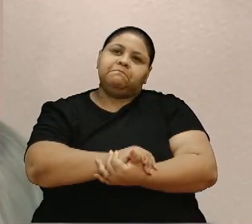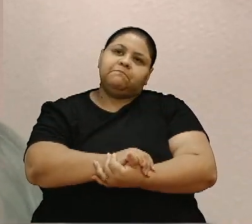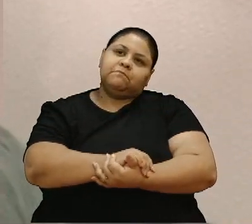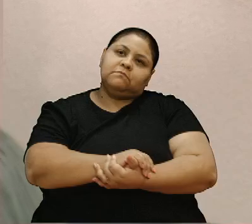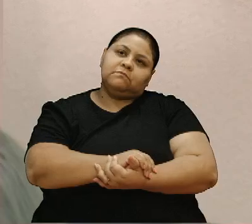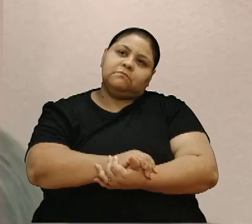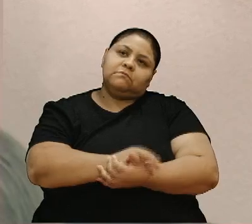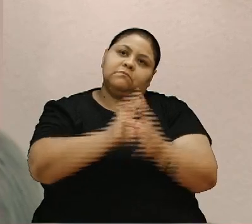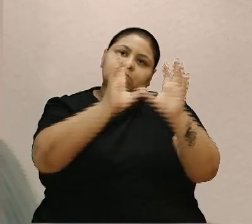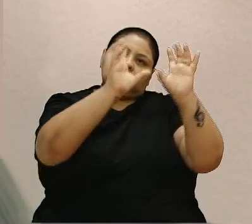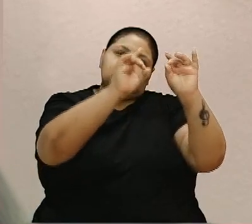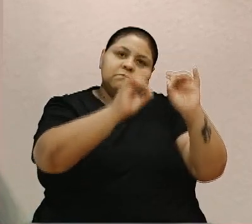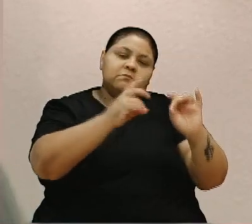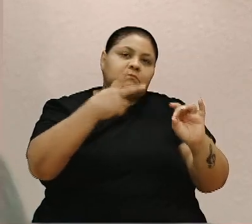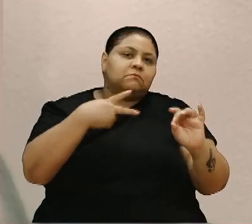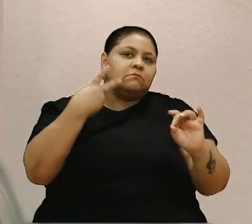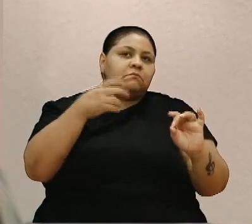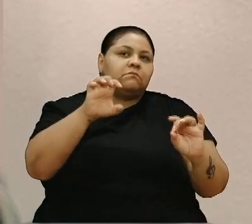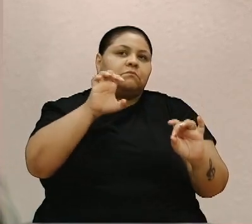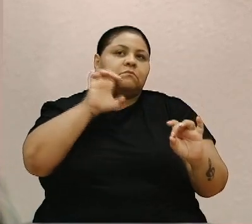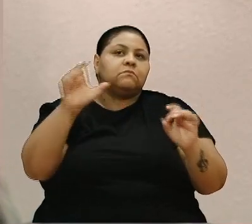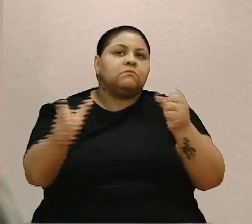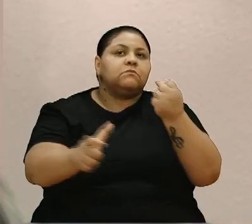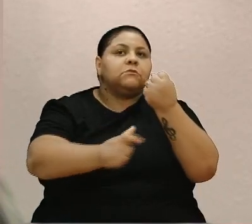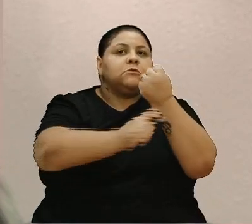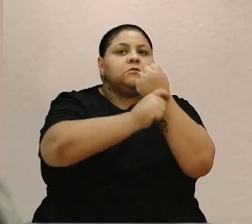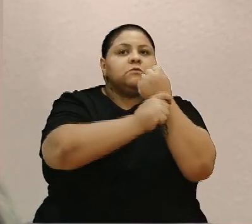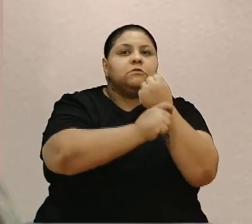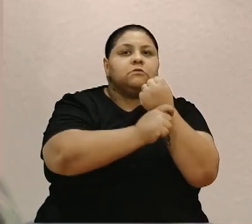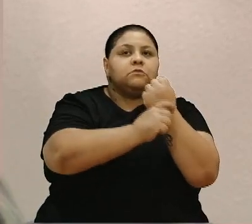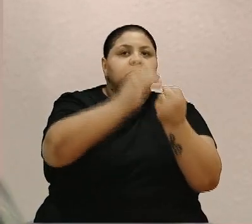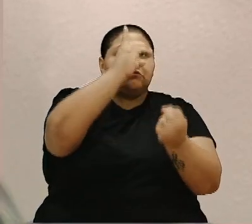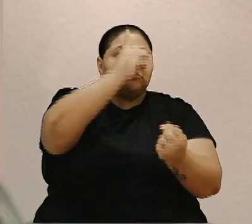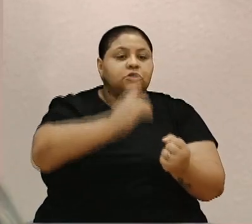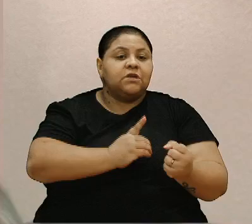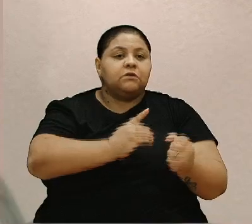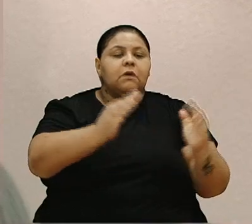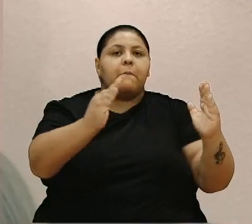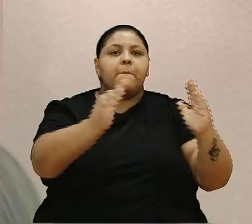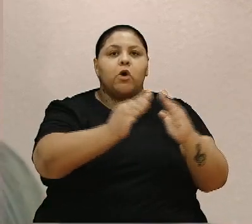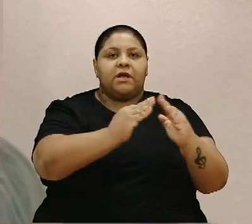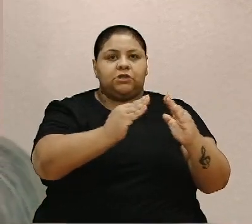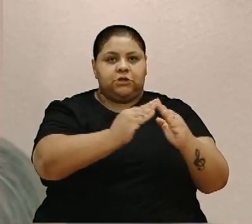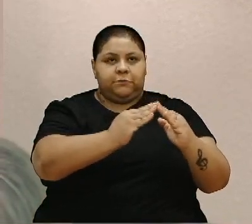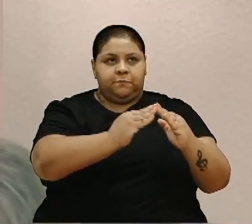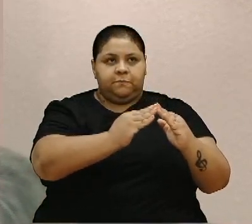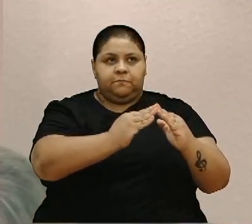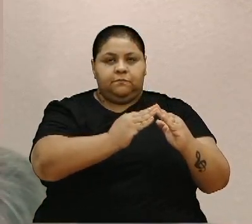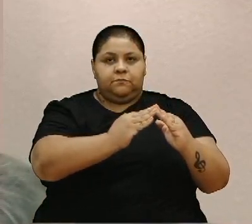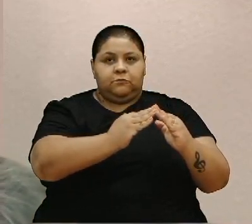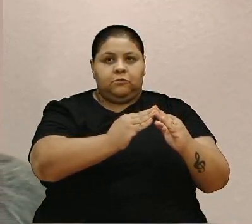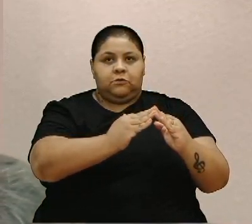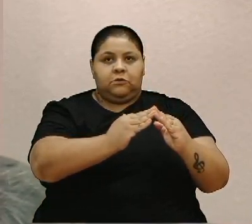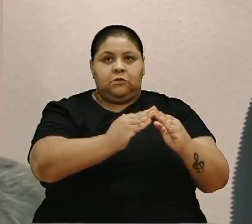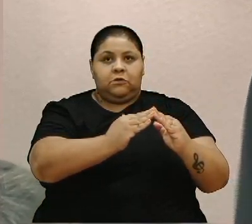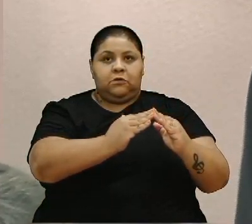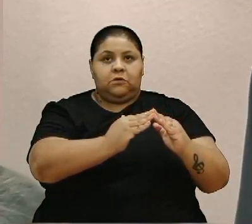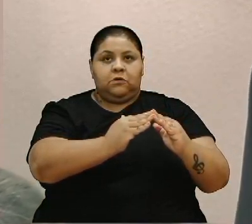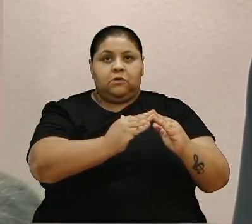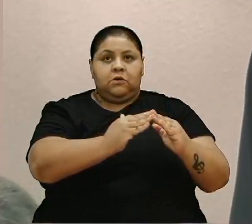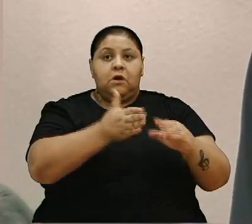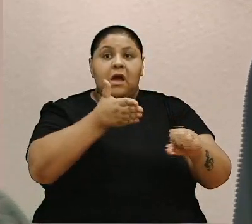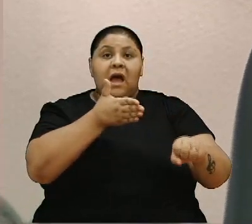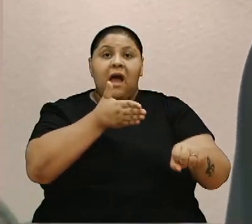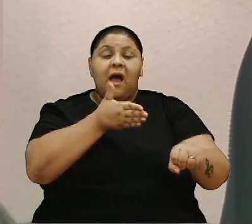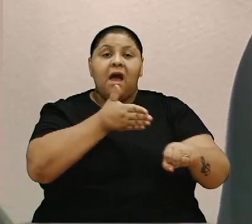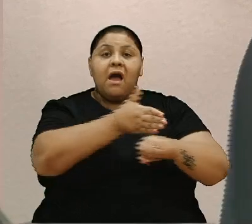Em especial, vereadora Estela, a garantia do direito à moradia. O acesso, assegurar o